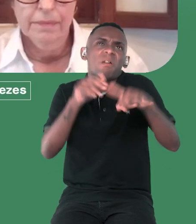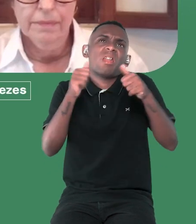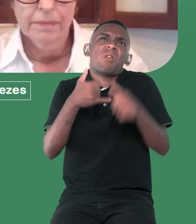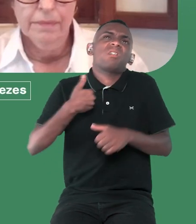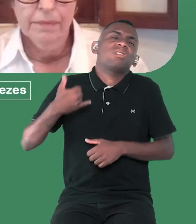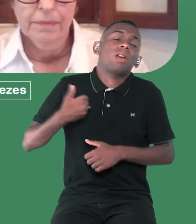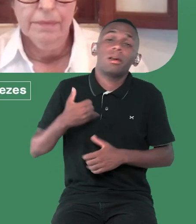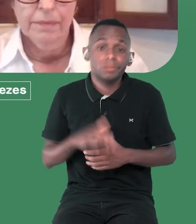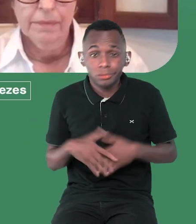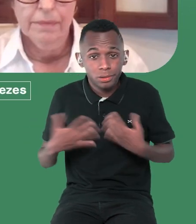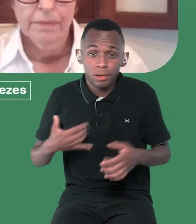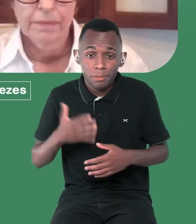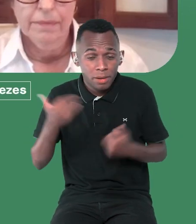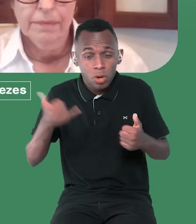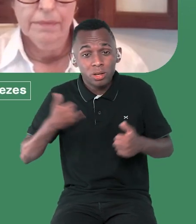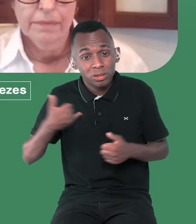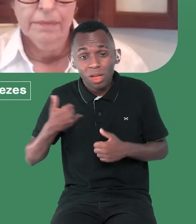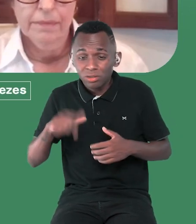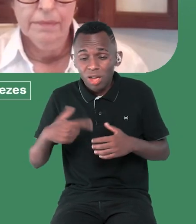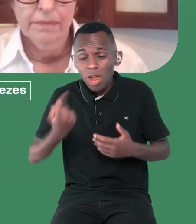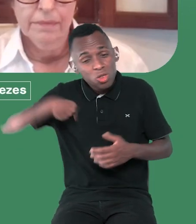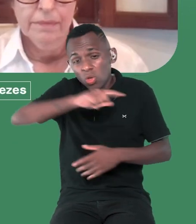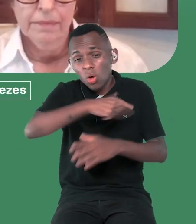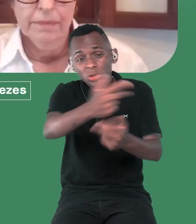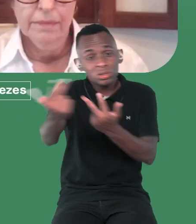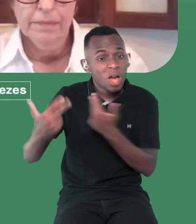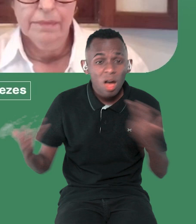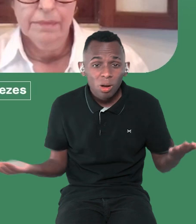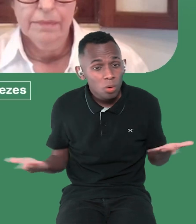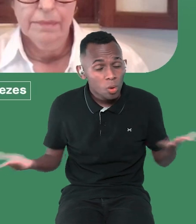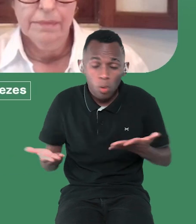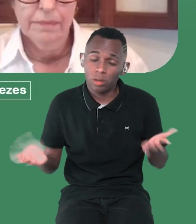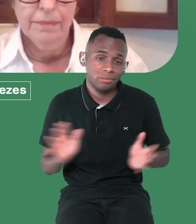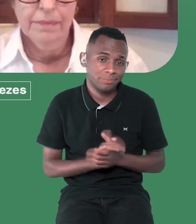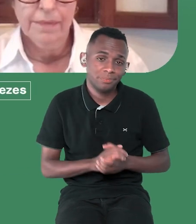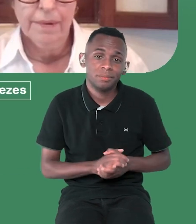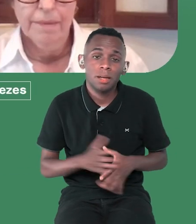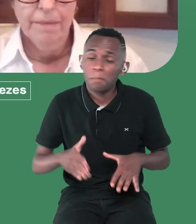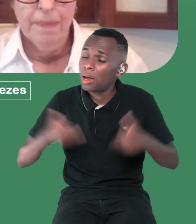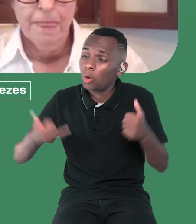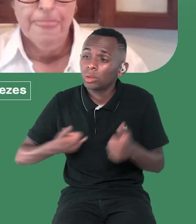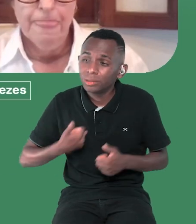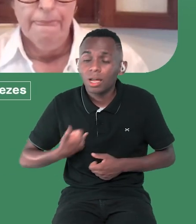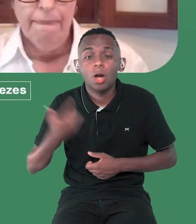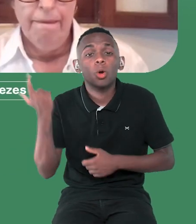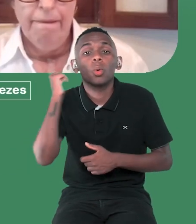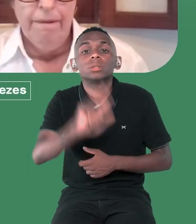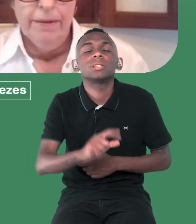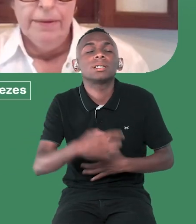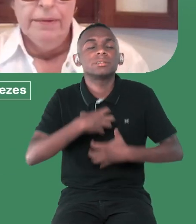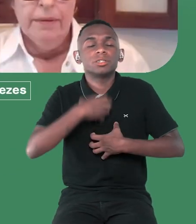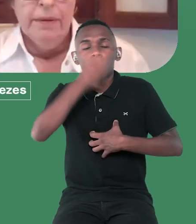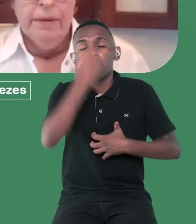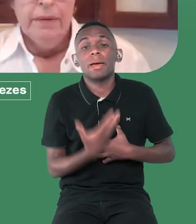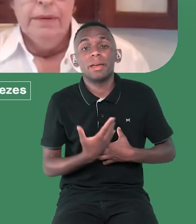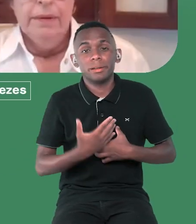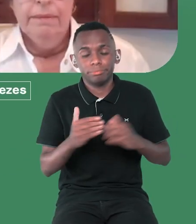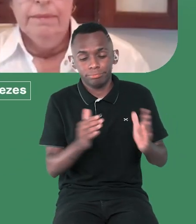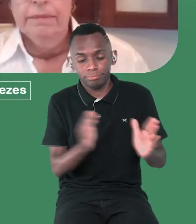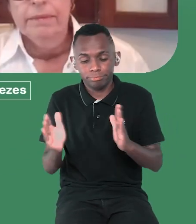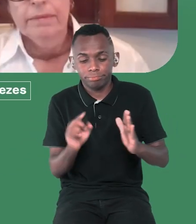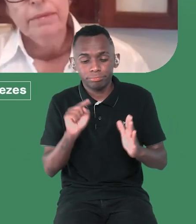idade e tal. Melhor idade é a idade que a gente está nela, não tem esse, né? A melhor idade é a idade que a gente consegue estar bem nela. Não